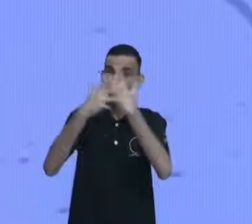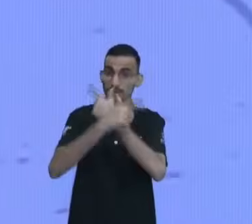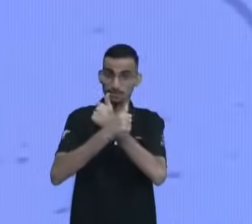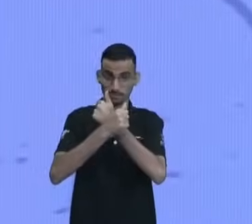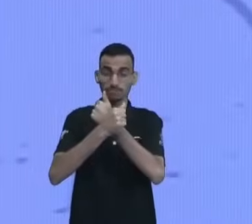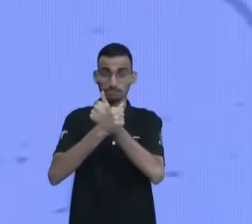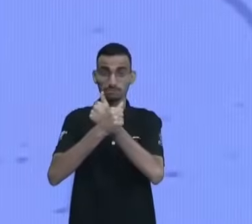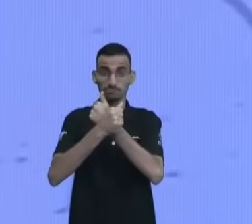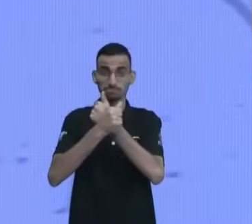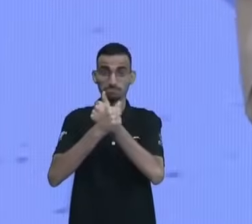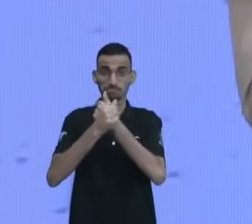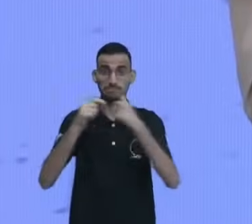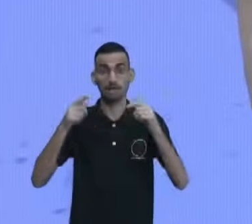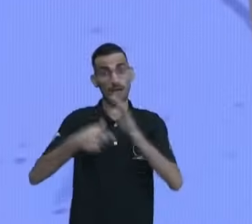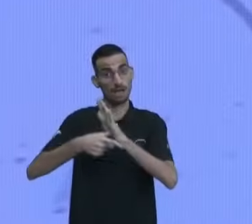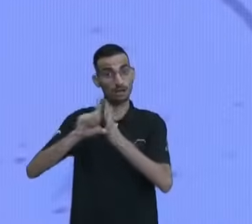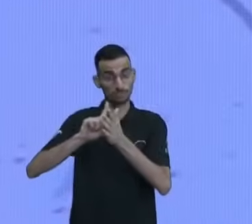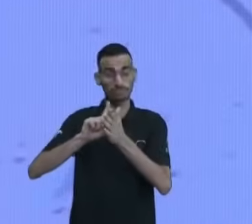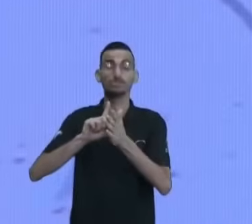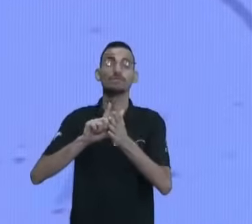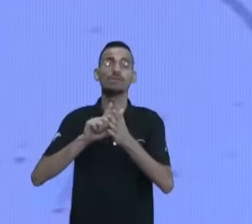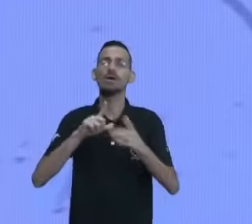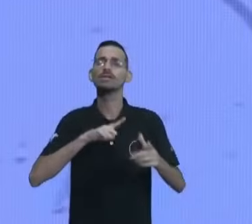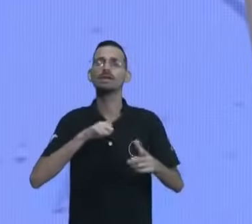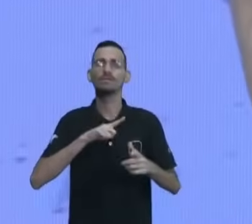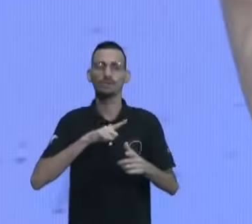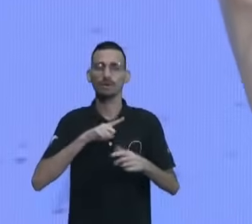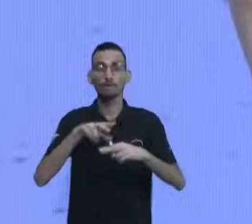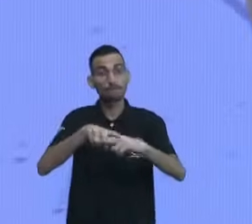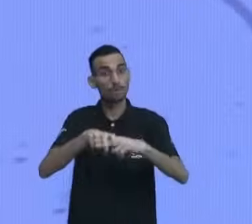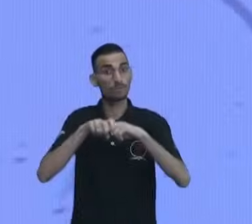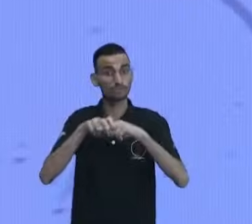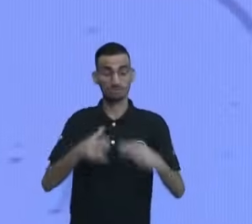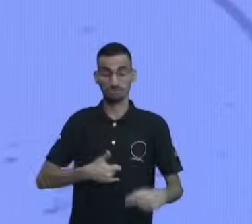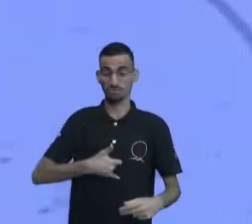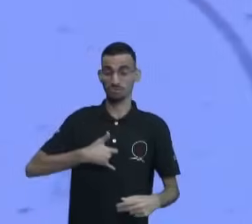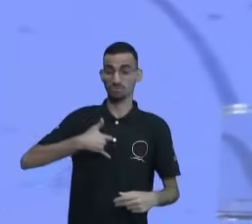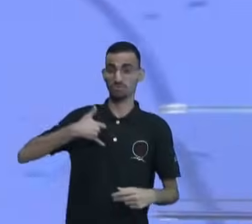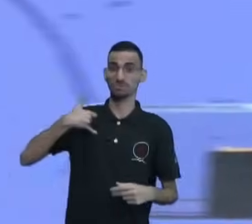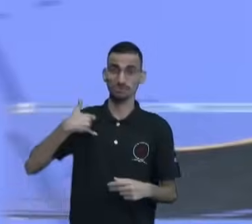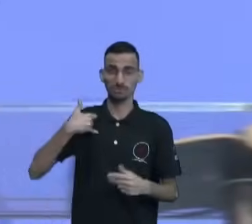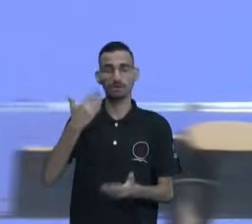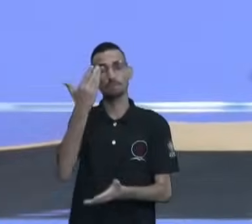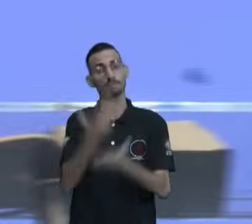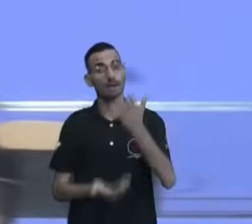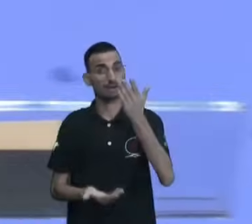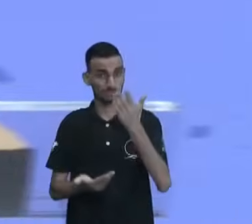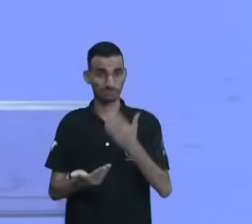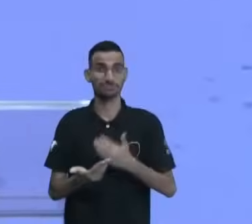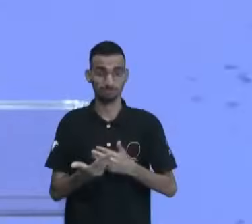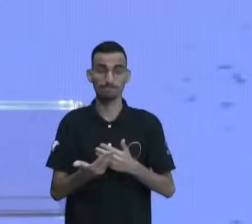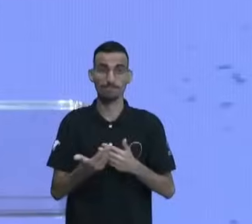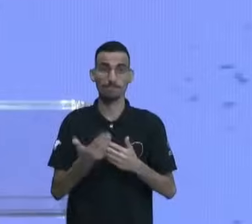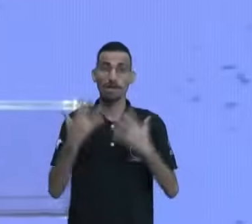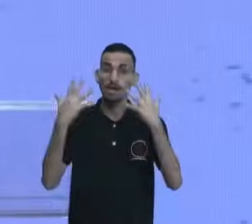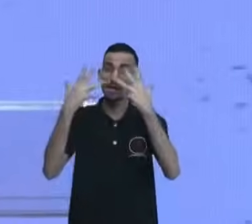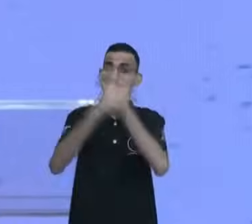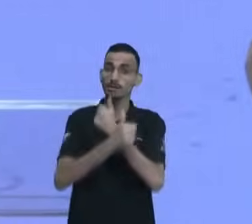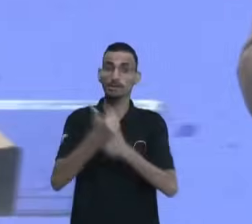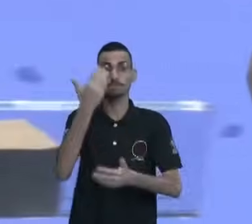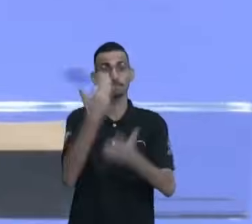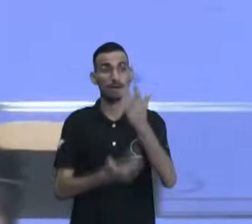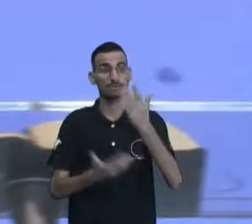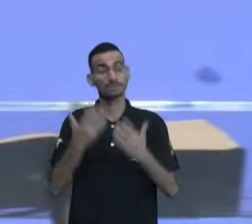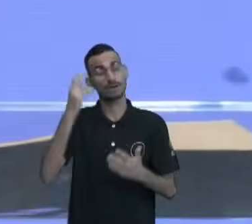por causa da sua soberba el peru beleza ele perdeu sabedoria